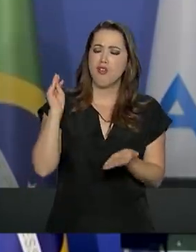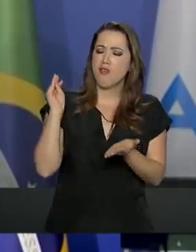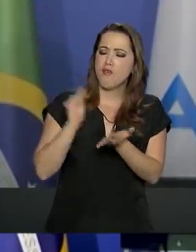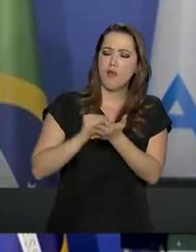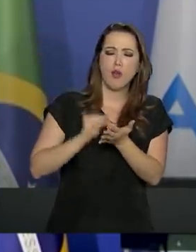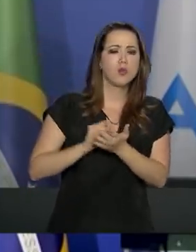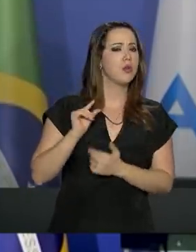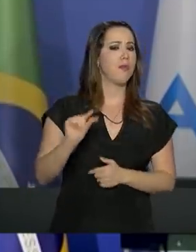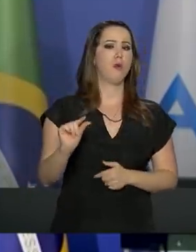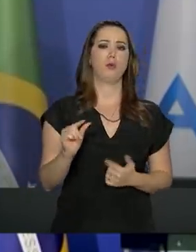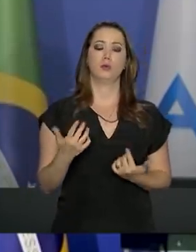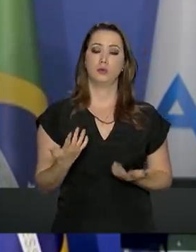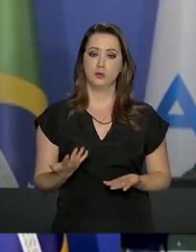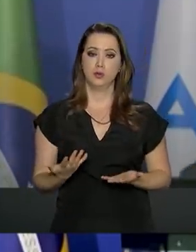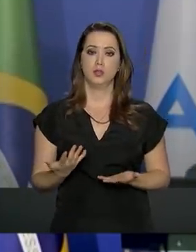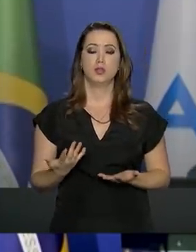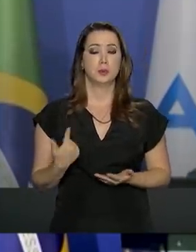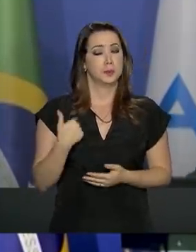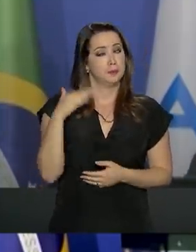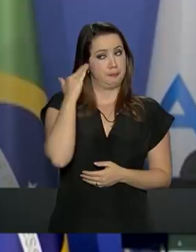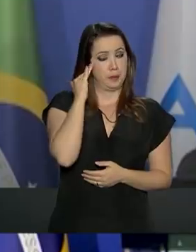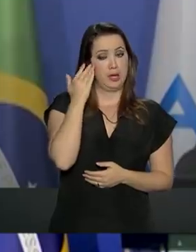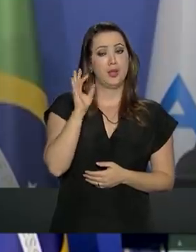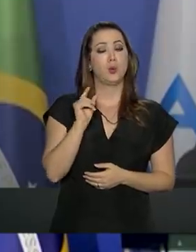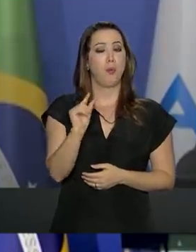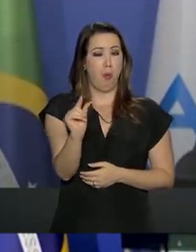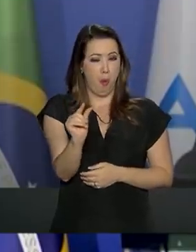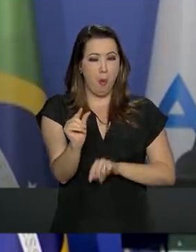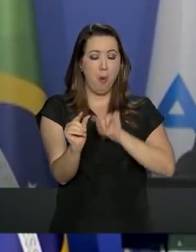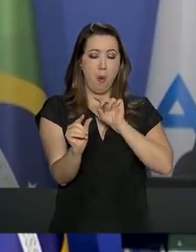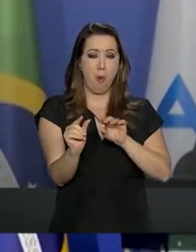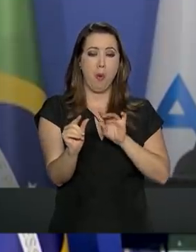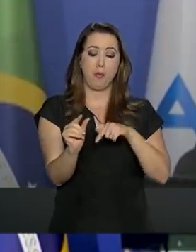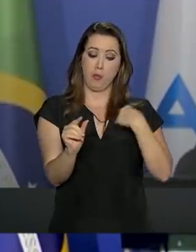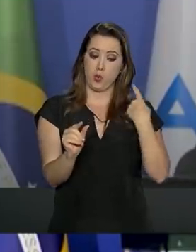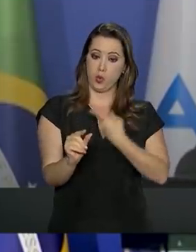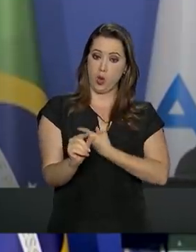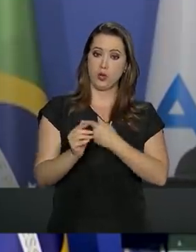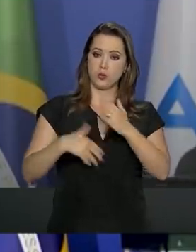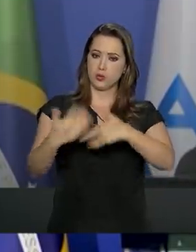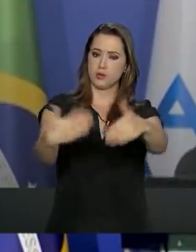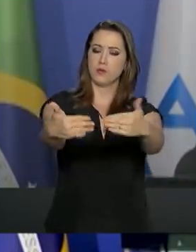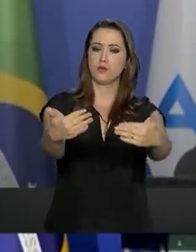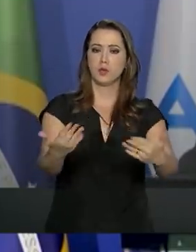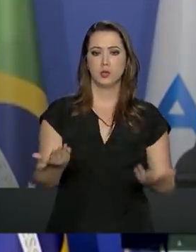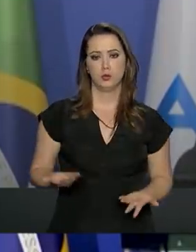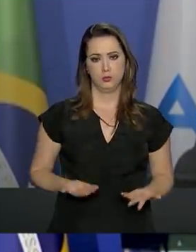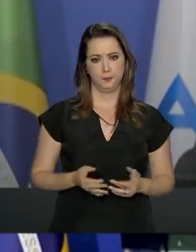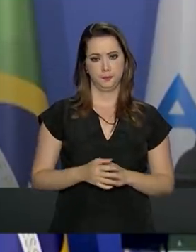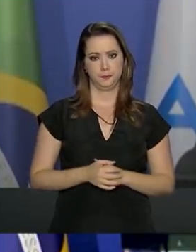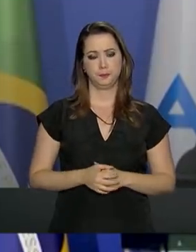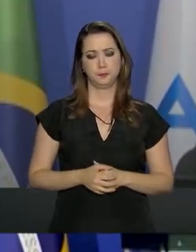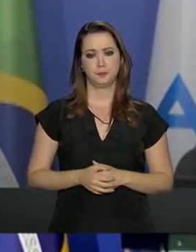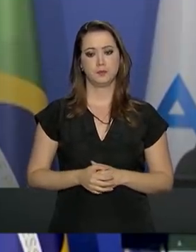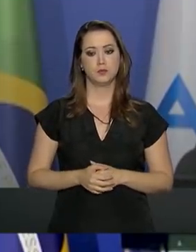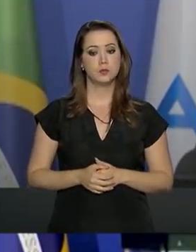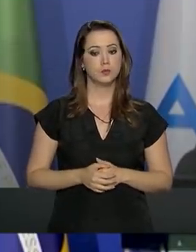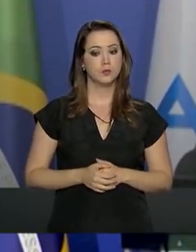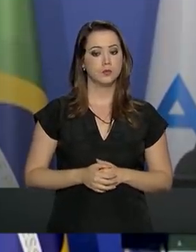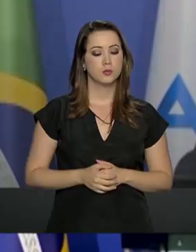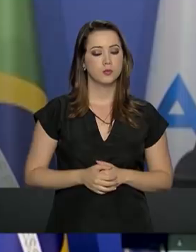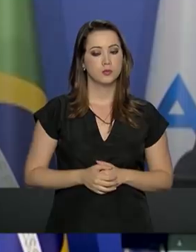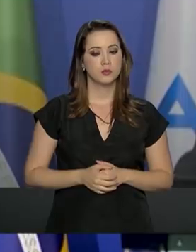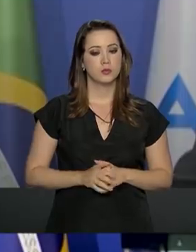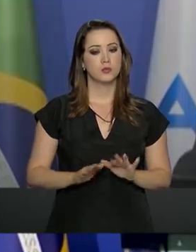pouco, no meu entender, para o nosso desenvolvimento. We're very close to what I understand as